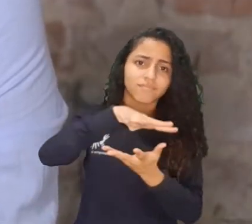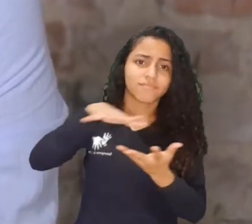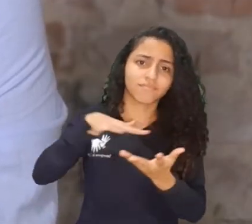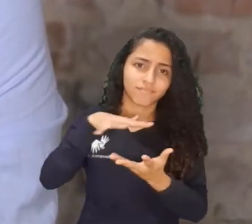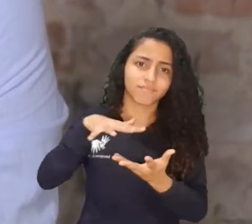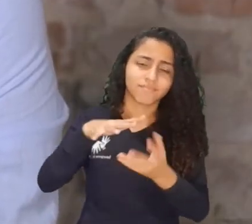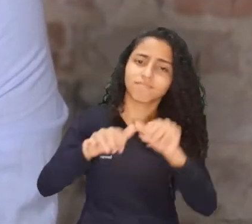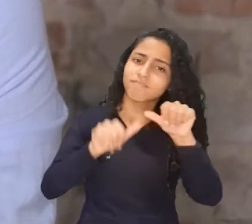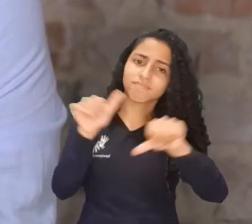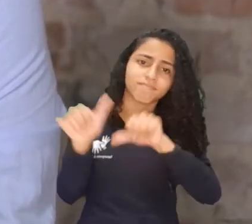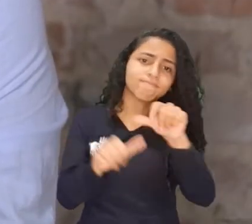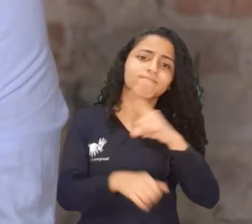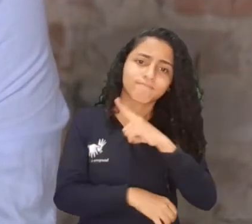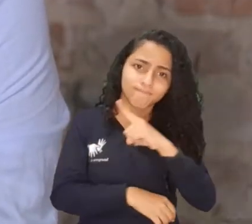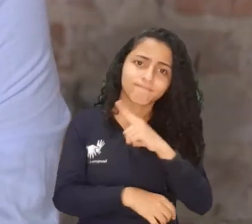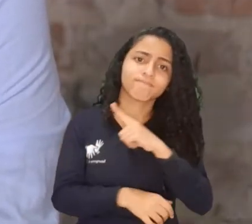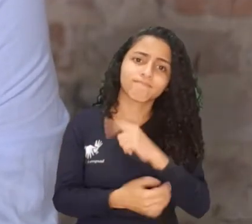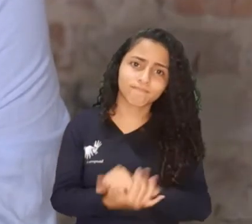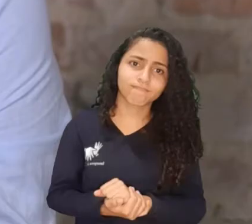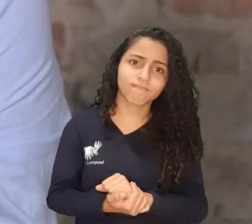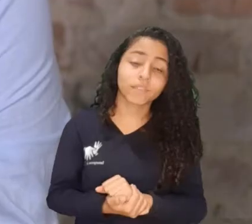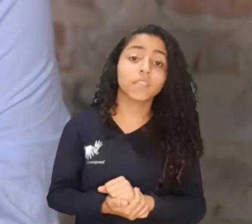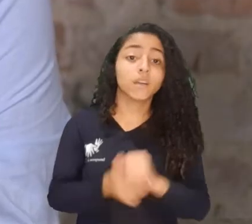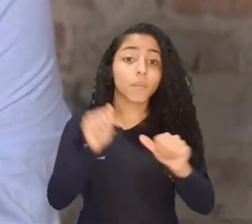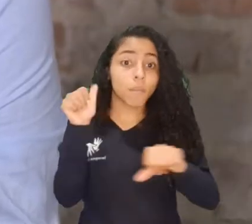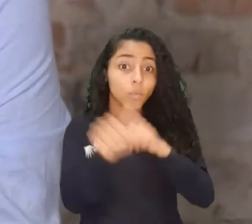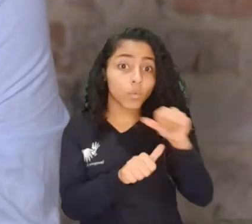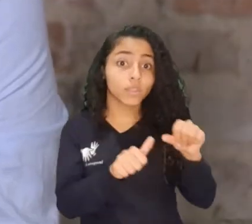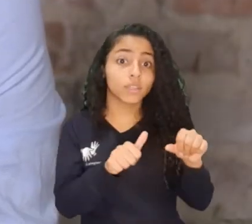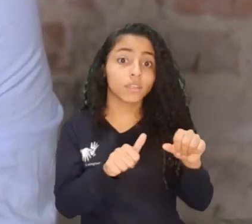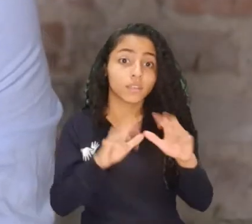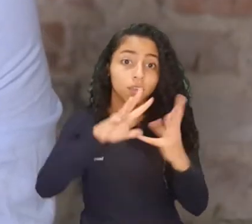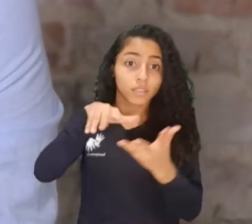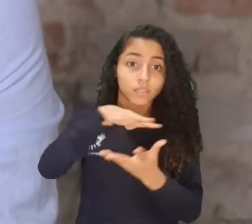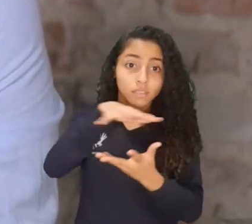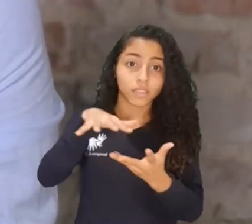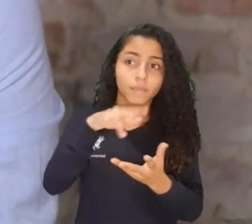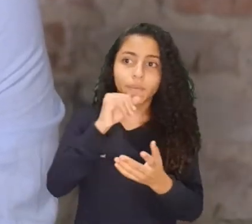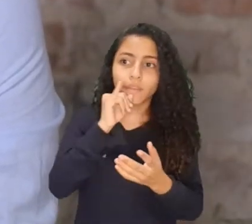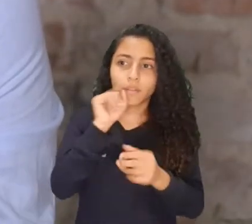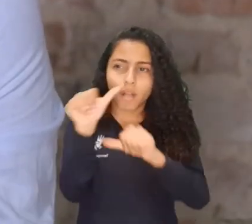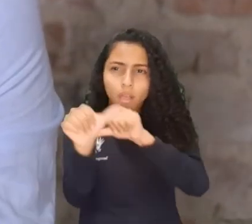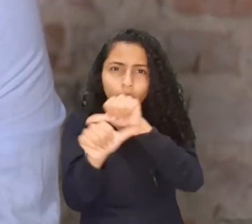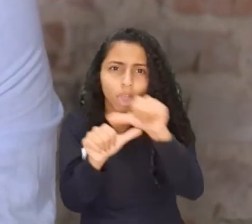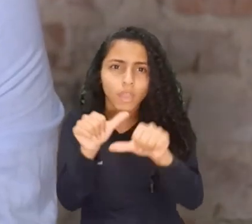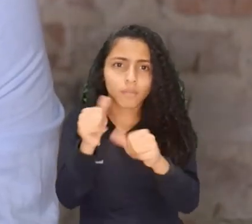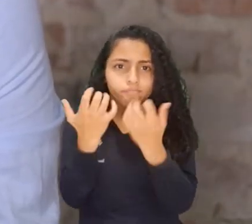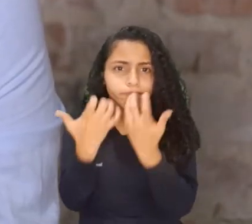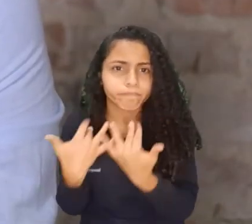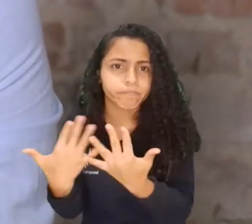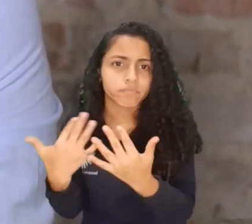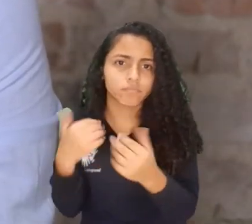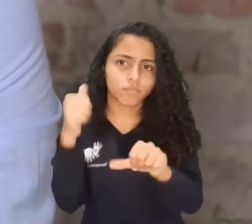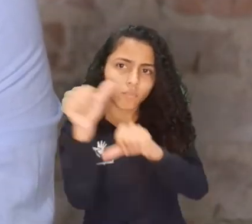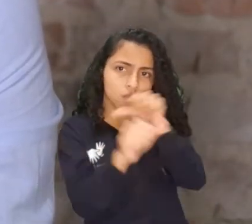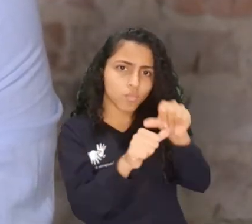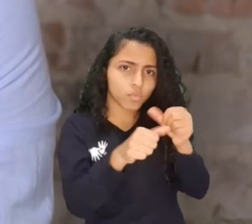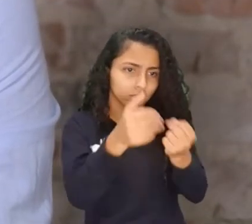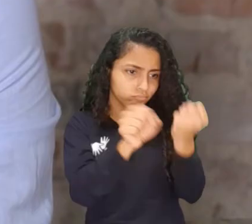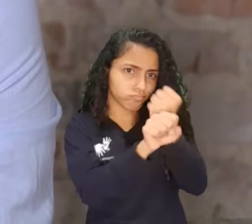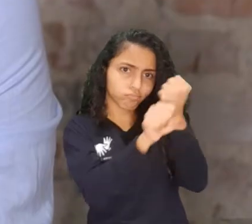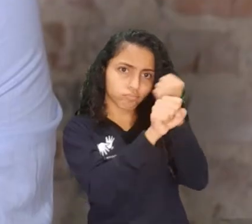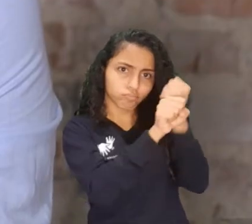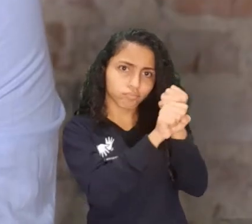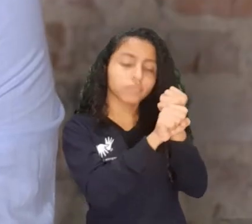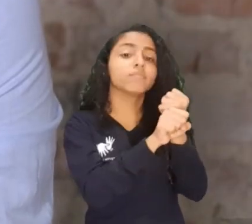do ecossistema natural para algum tipo de uso da agricultura até a construção de cidades, também interage ao mesmo tempo com essa